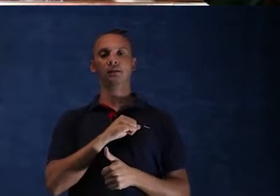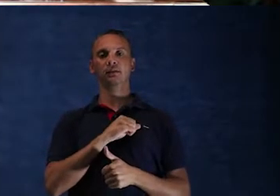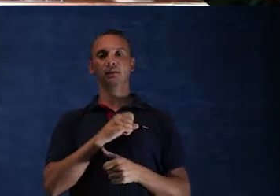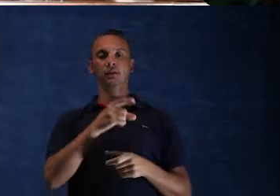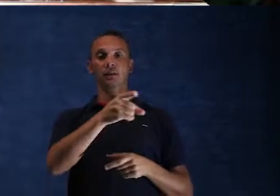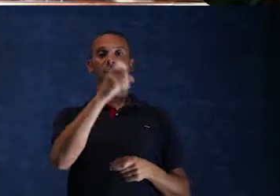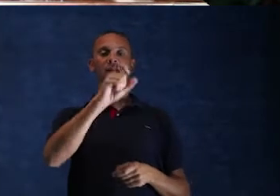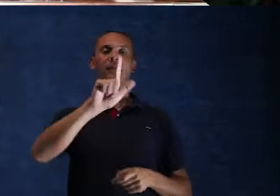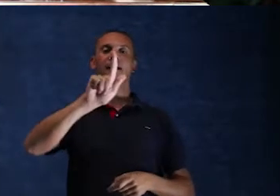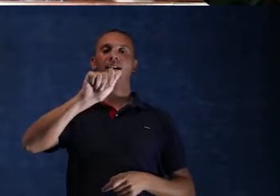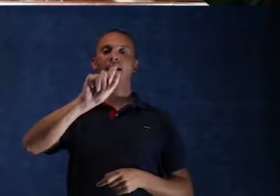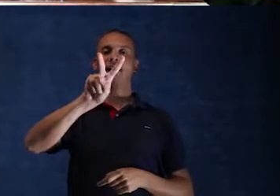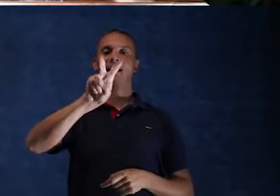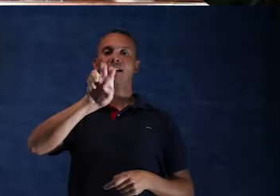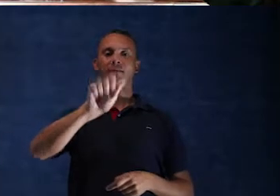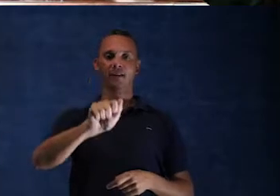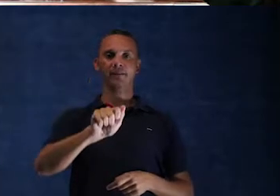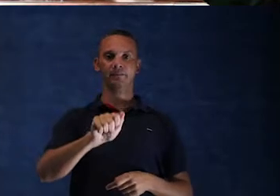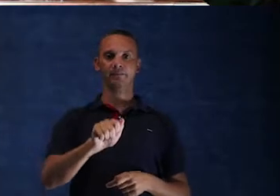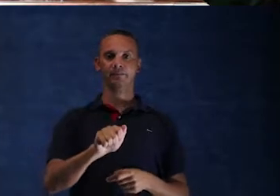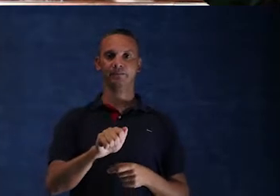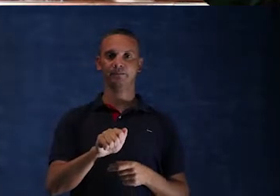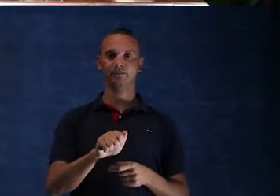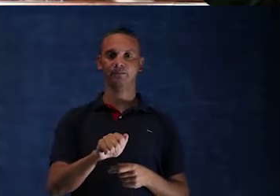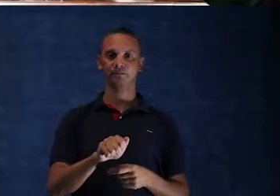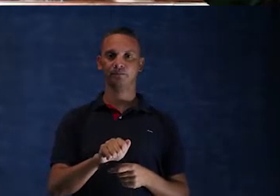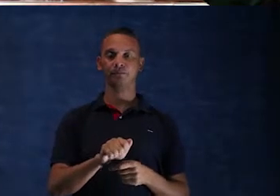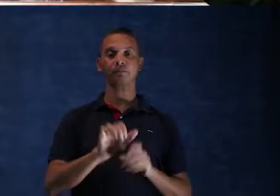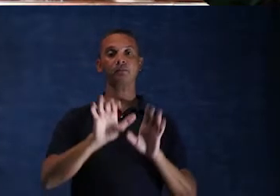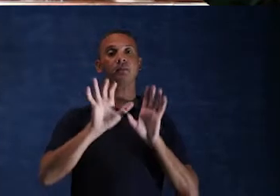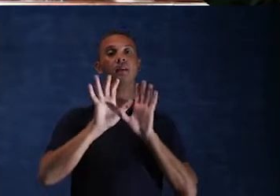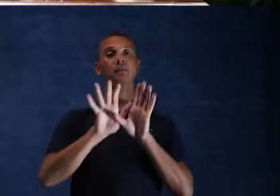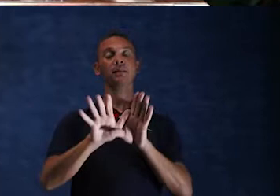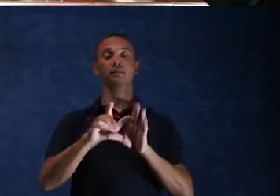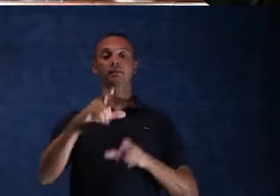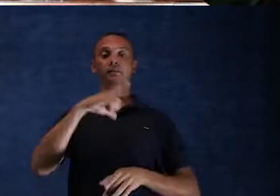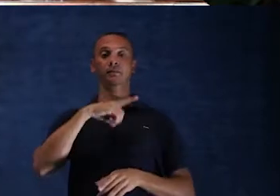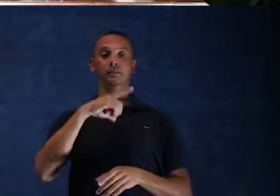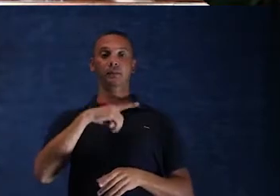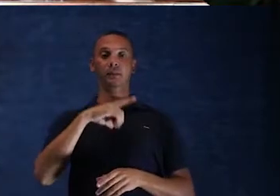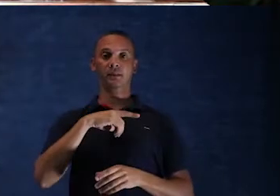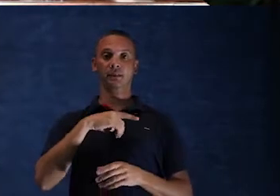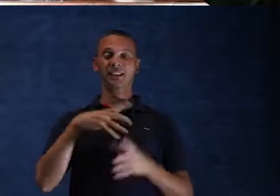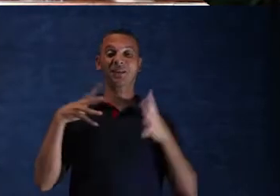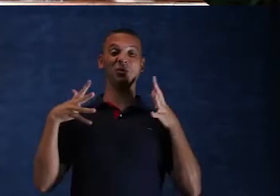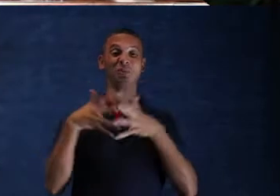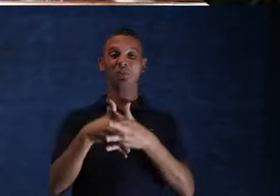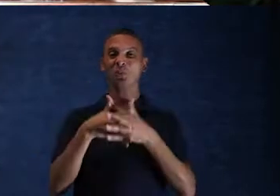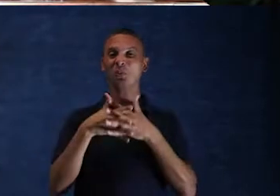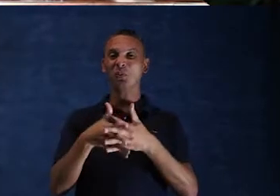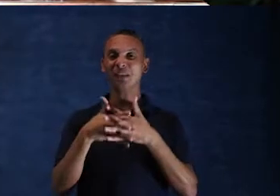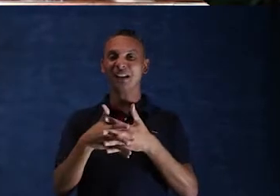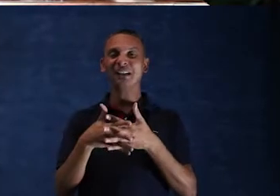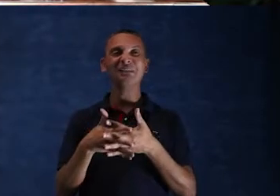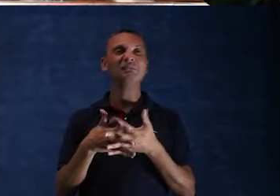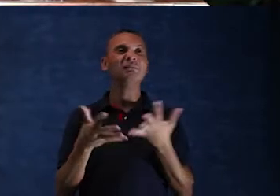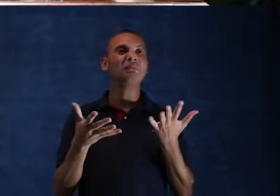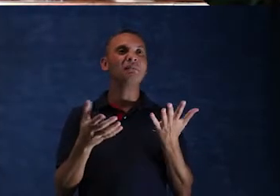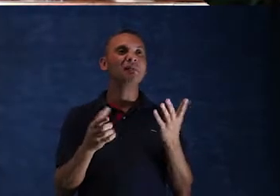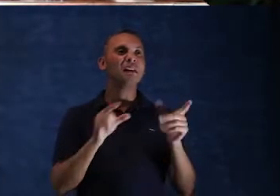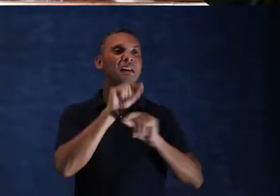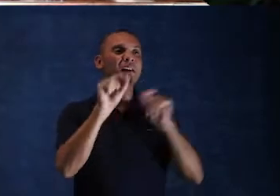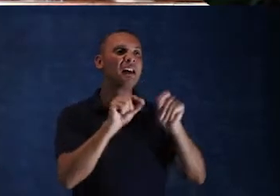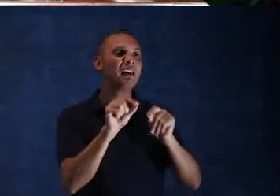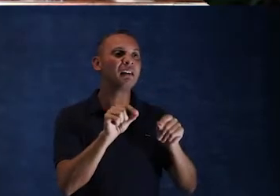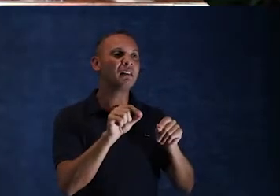Gávea, não vou dar spoiler, mas nós temos tantas dúvidas sobre até a